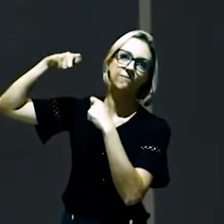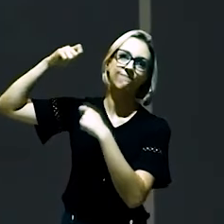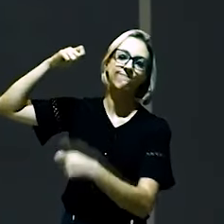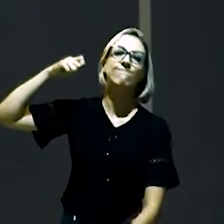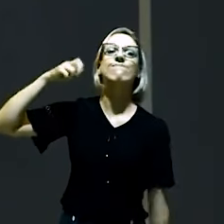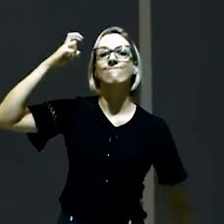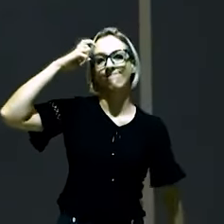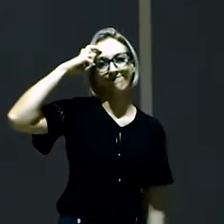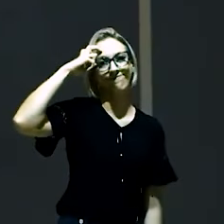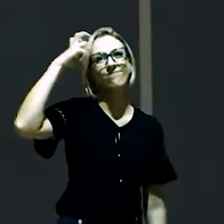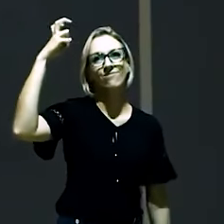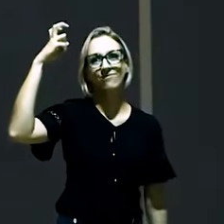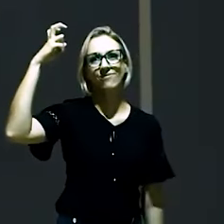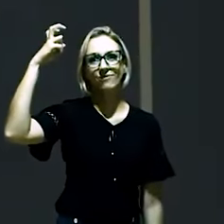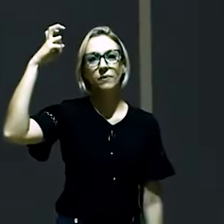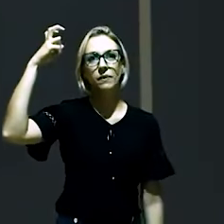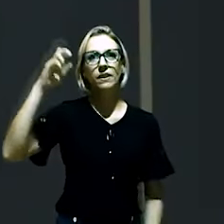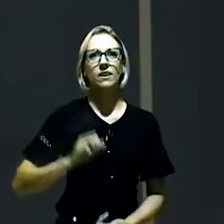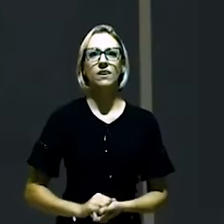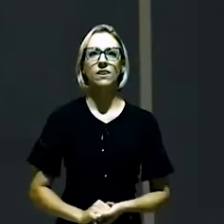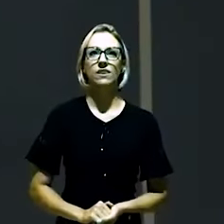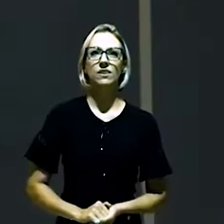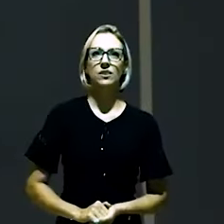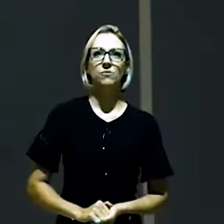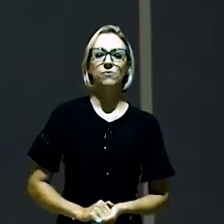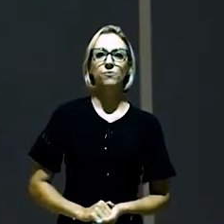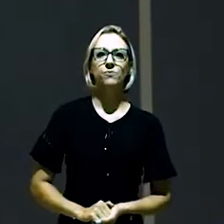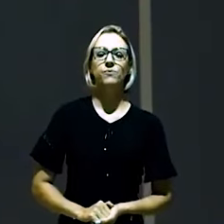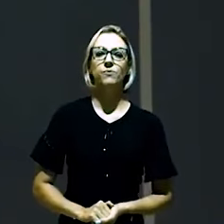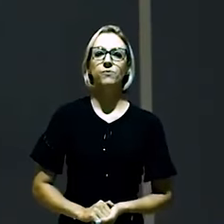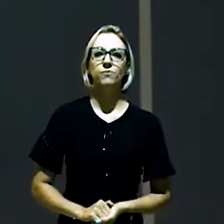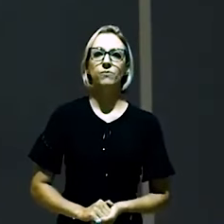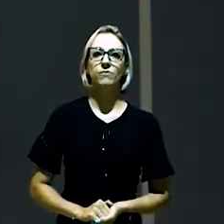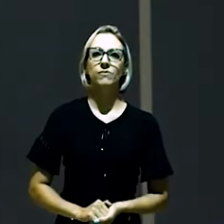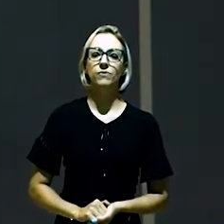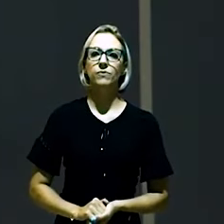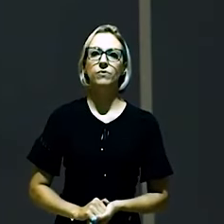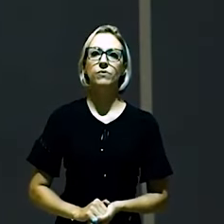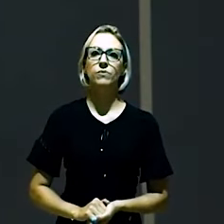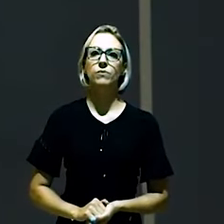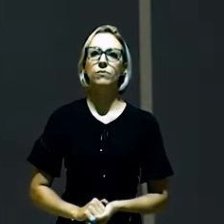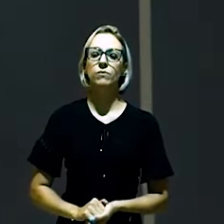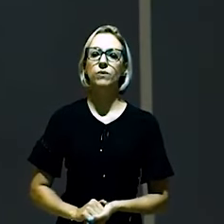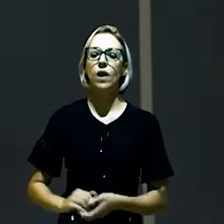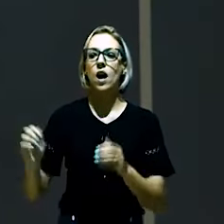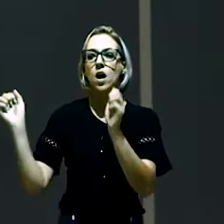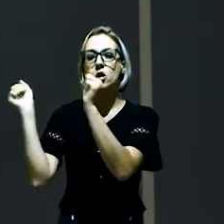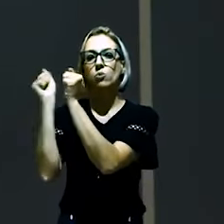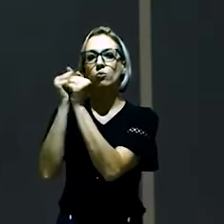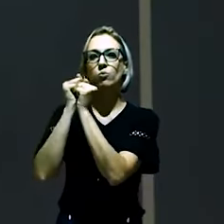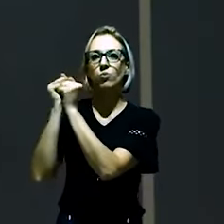sabedoria, e com sabedoria todas as outras coisas,